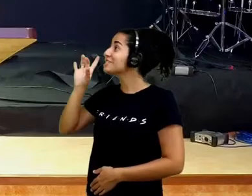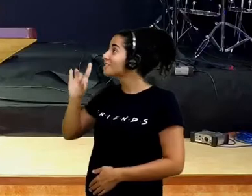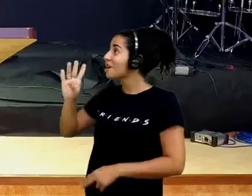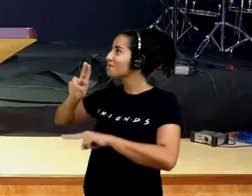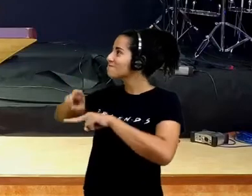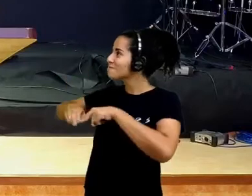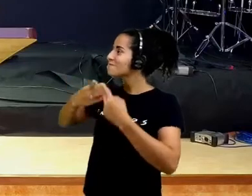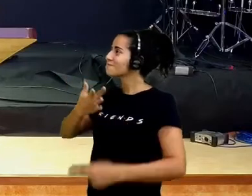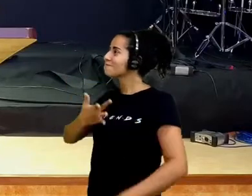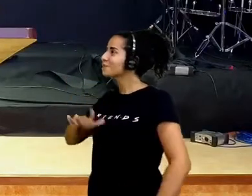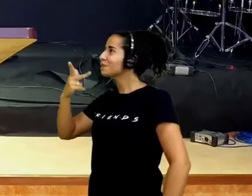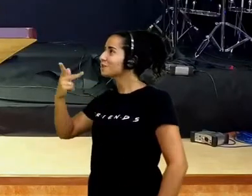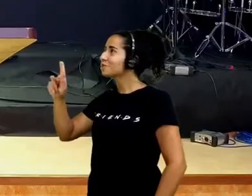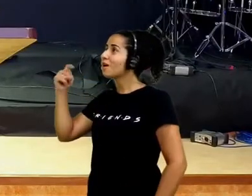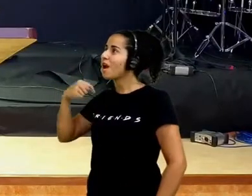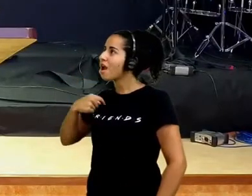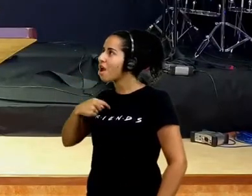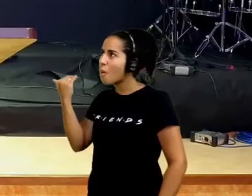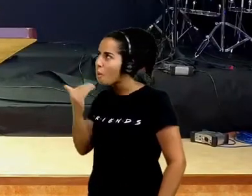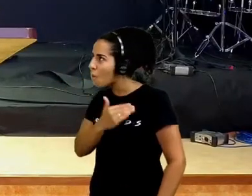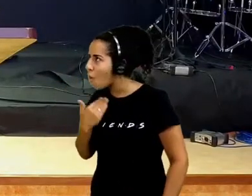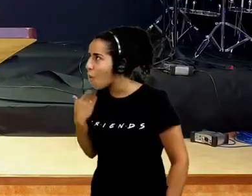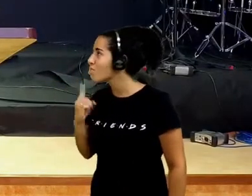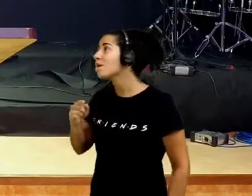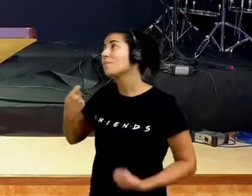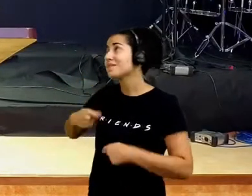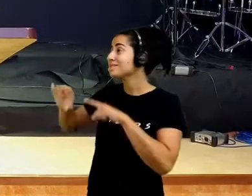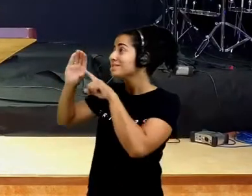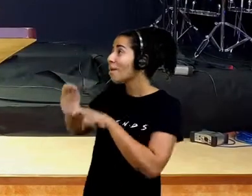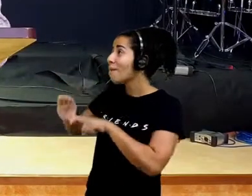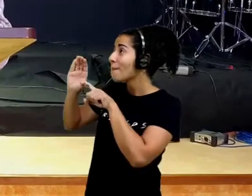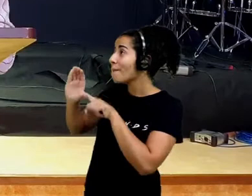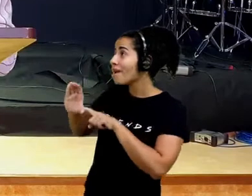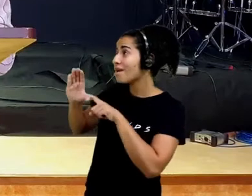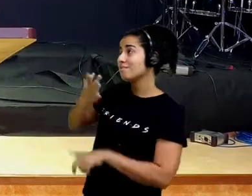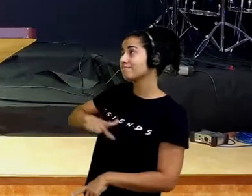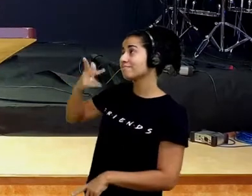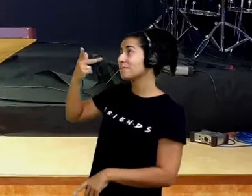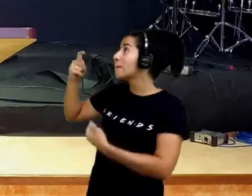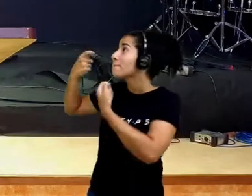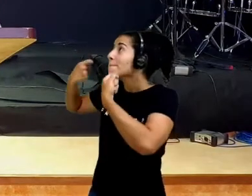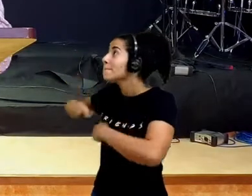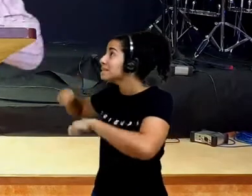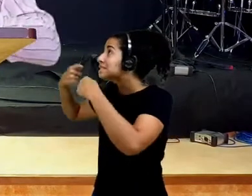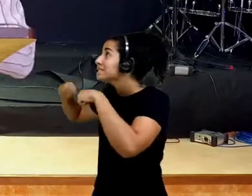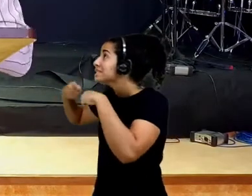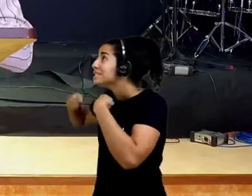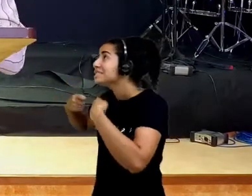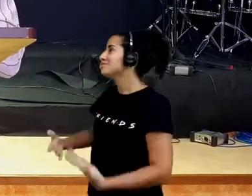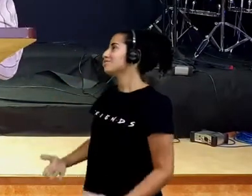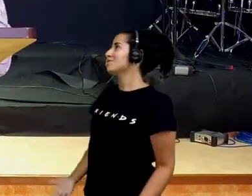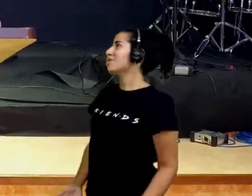sermos consumidos. Nós precisamos, nós dependemos das tuas misericórdias. Nós carecemos da misericórdia de